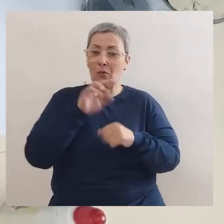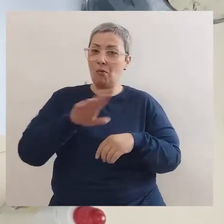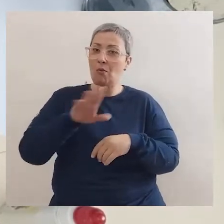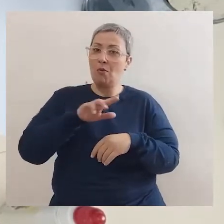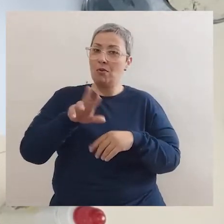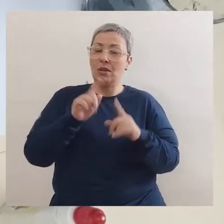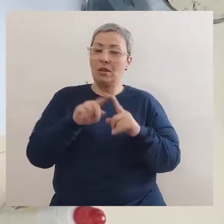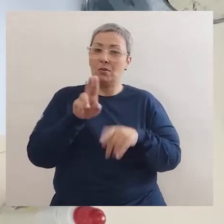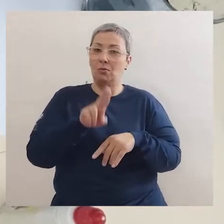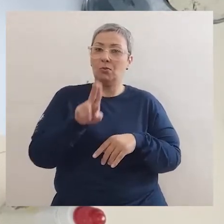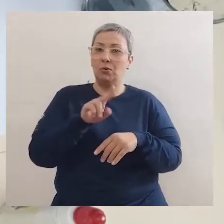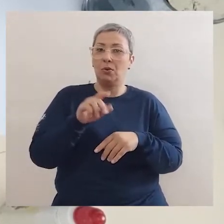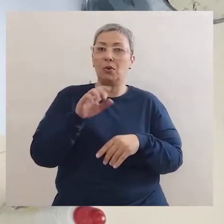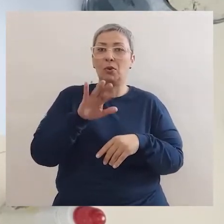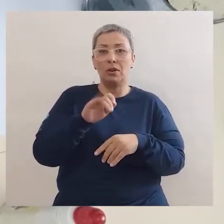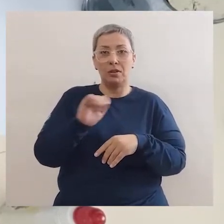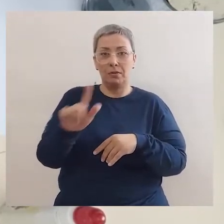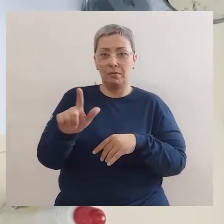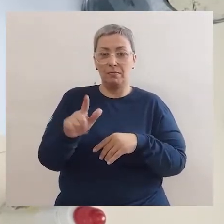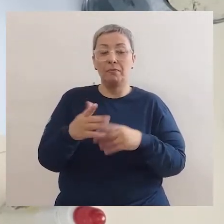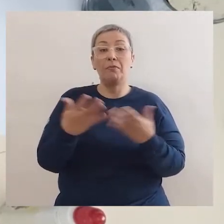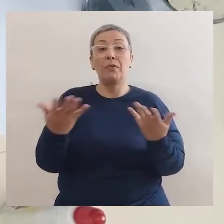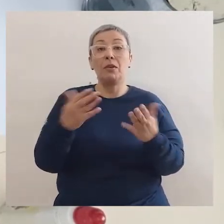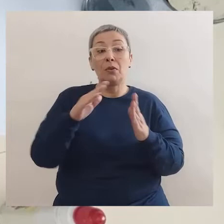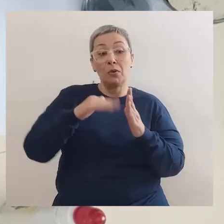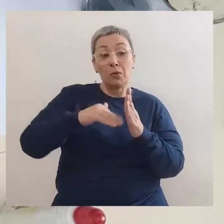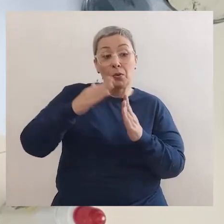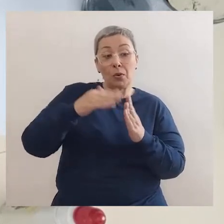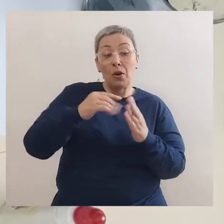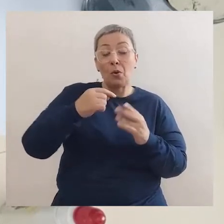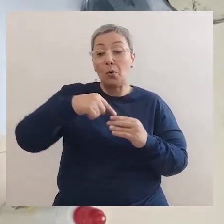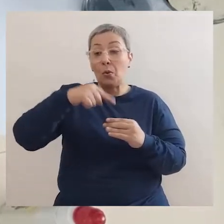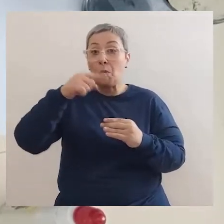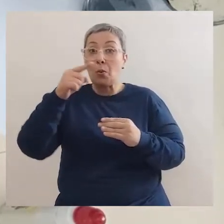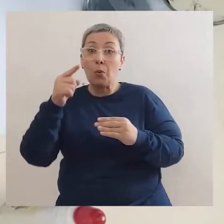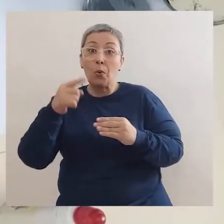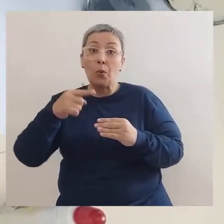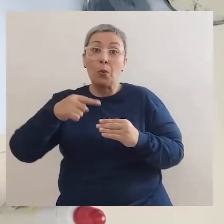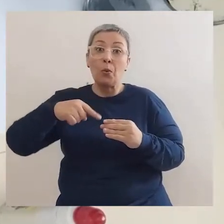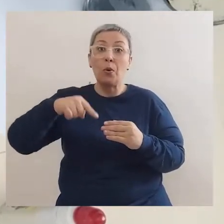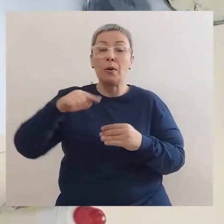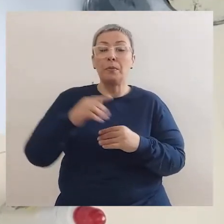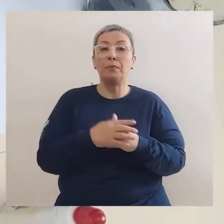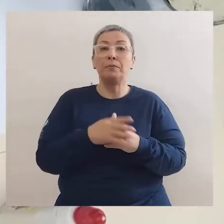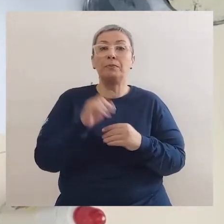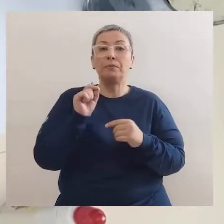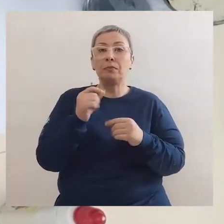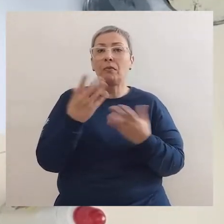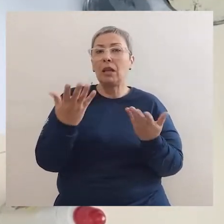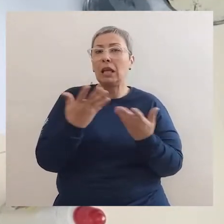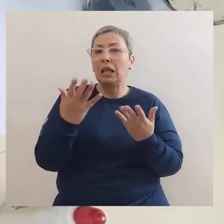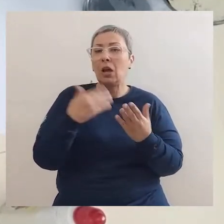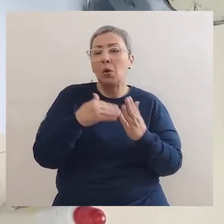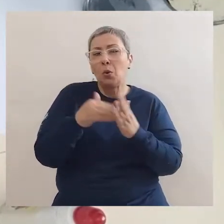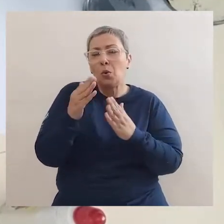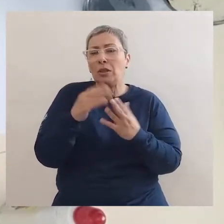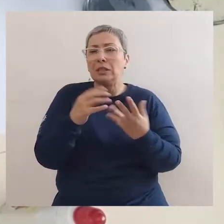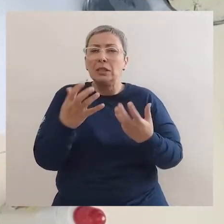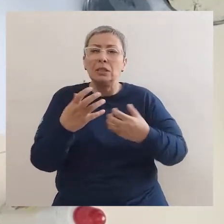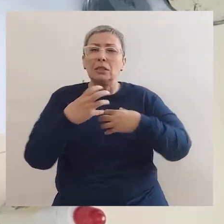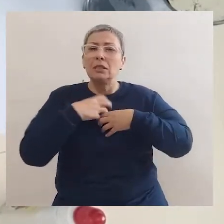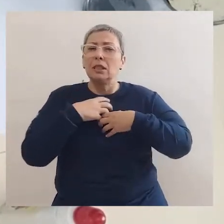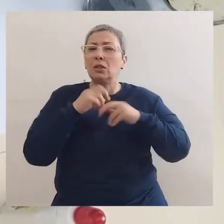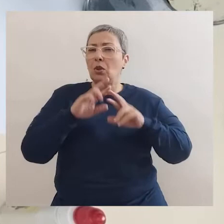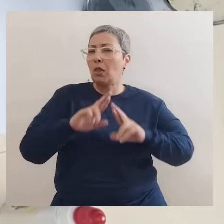com o pincel eu vou criando aqui, ele dá um aspecto diferente,